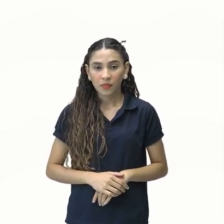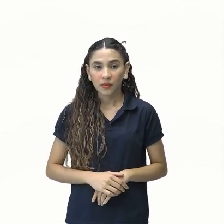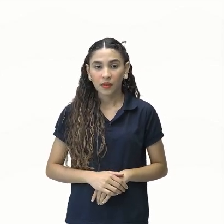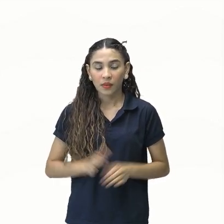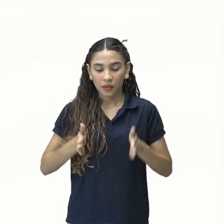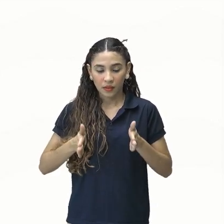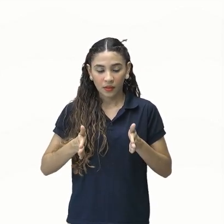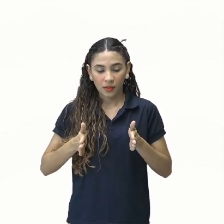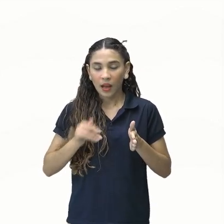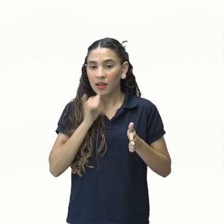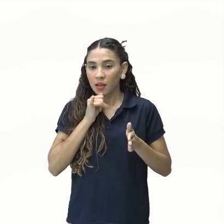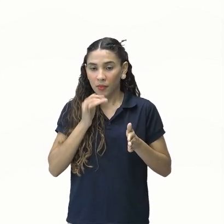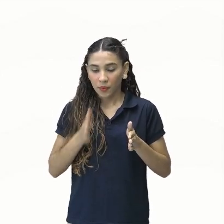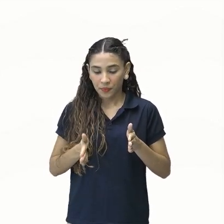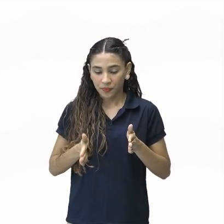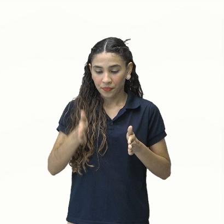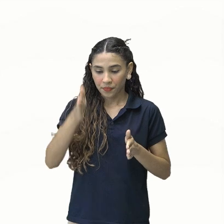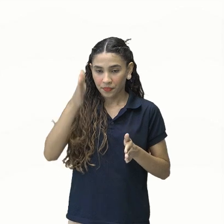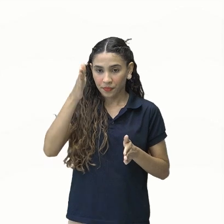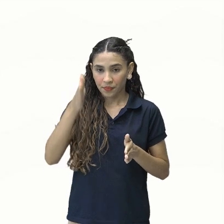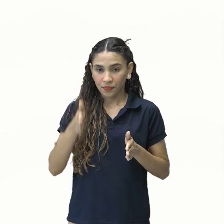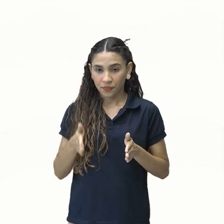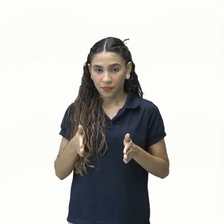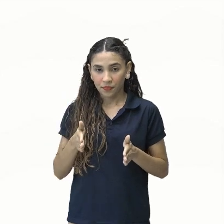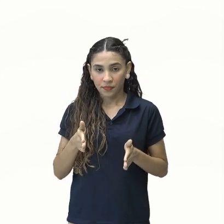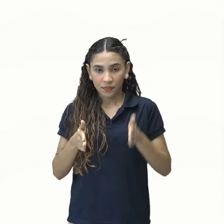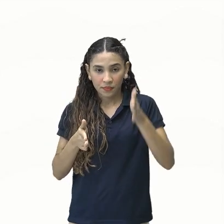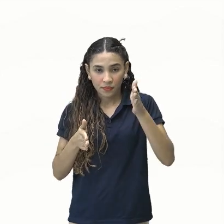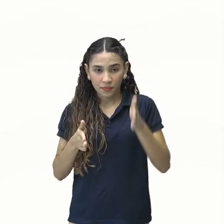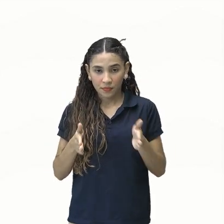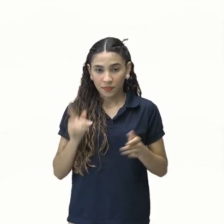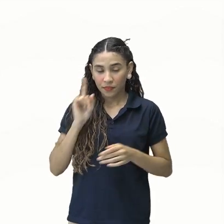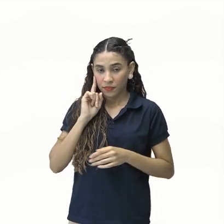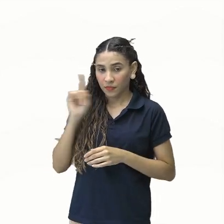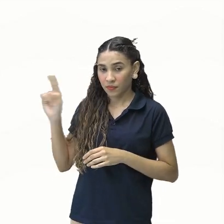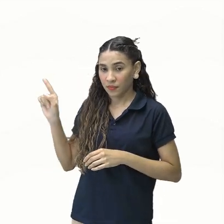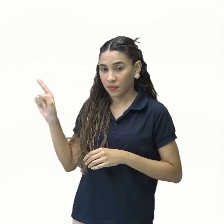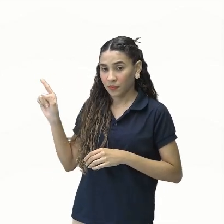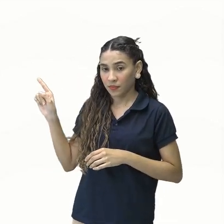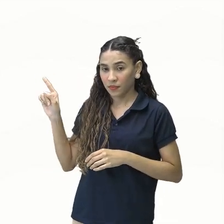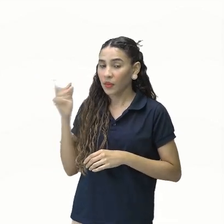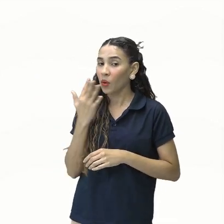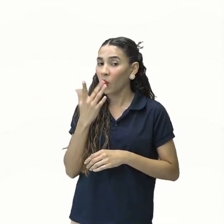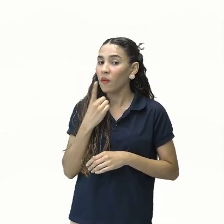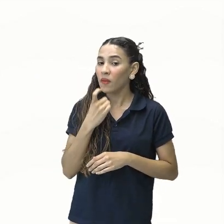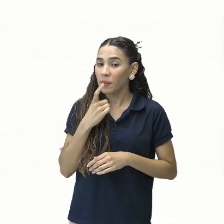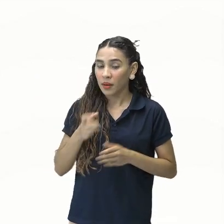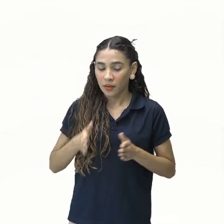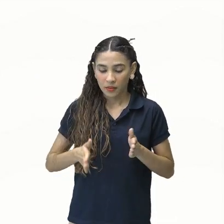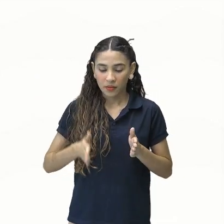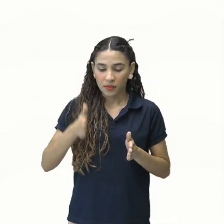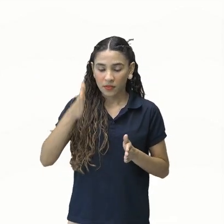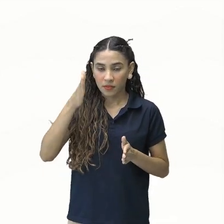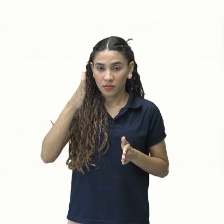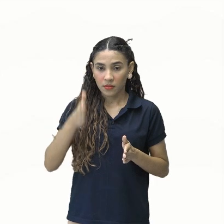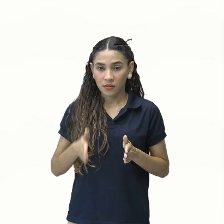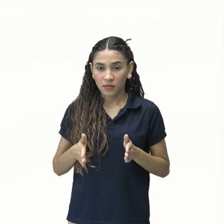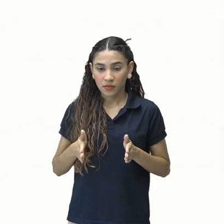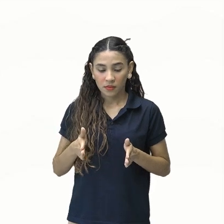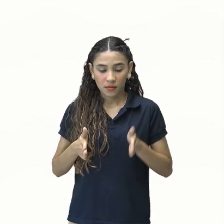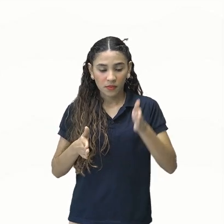faces laterais, ó, observe aqui as nossas faces laterais, que é exatamente ali os